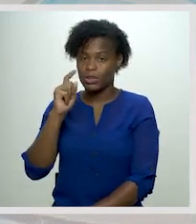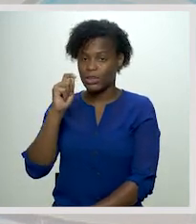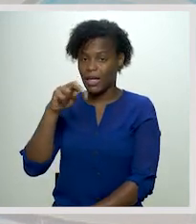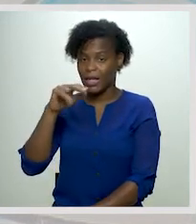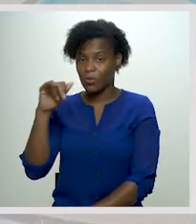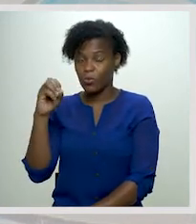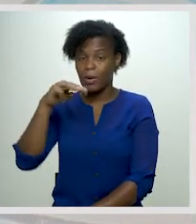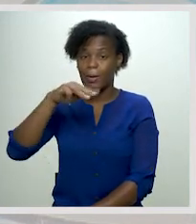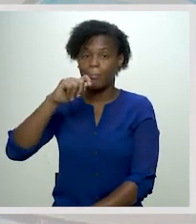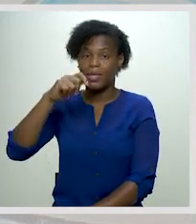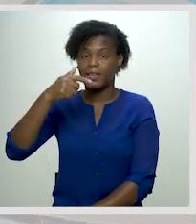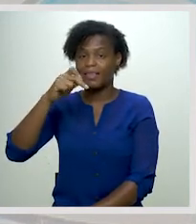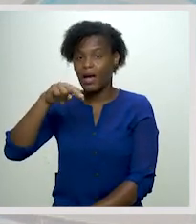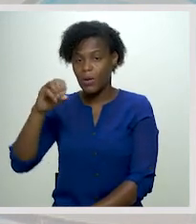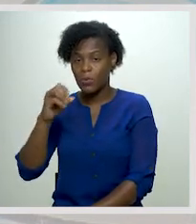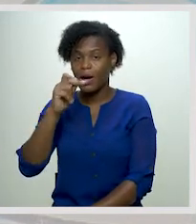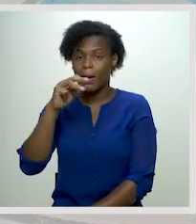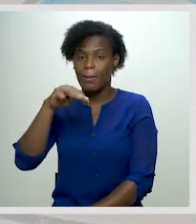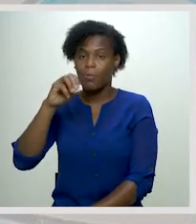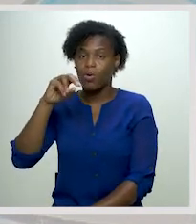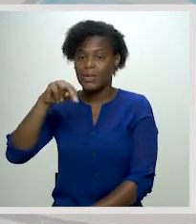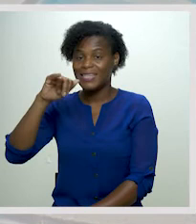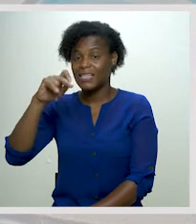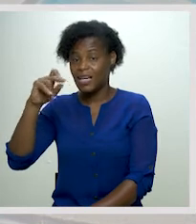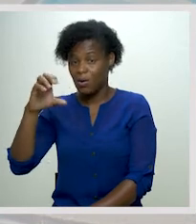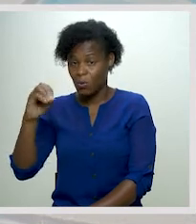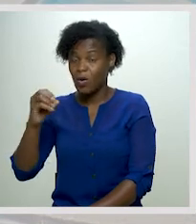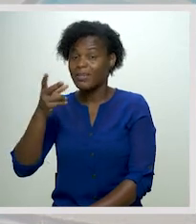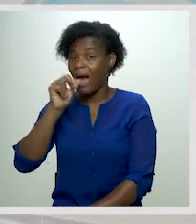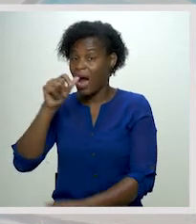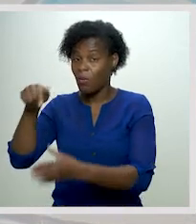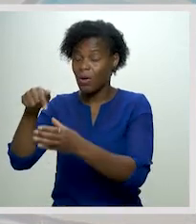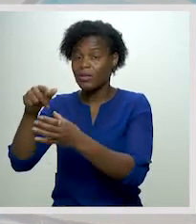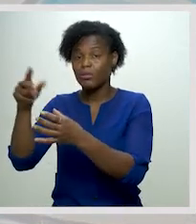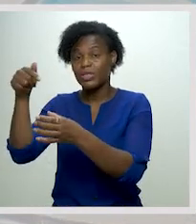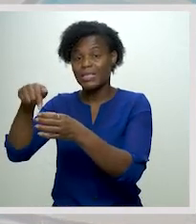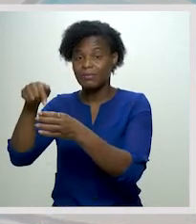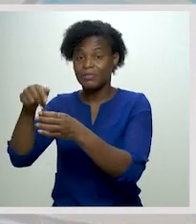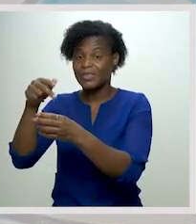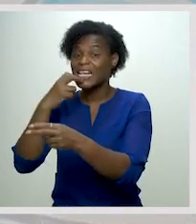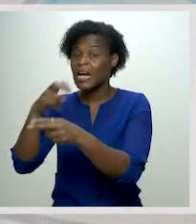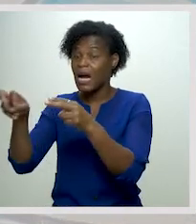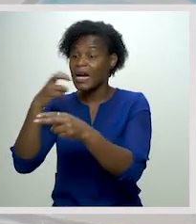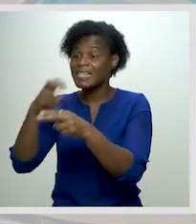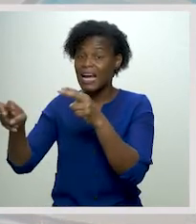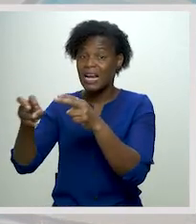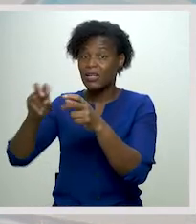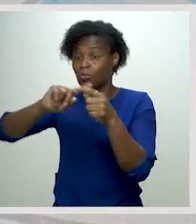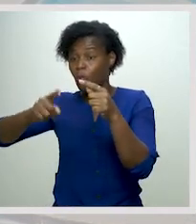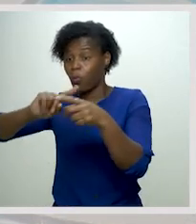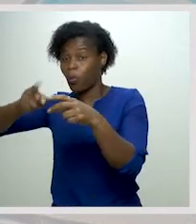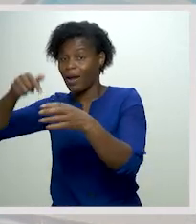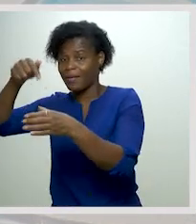fora. Depois colocou dois eletrodos no segundo balão. Entre esses eletrodos, o que é